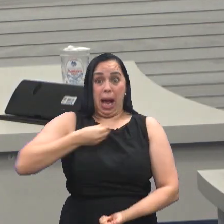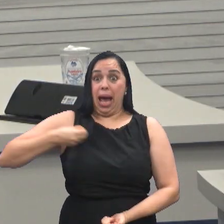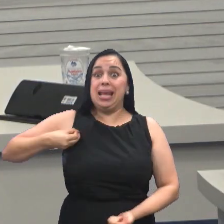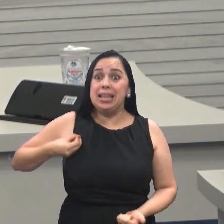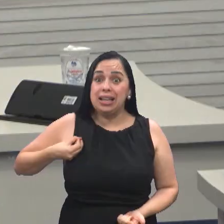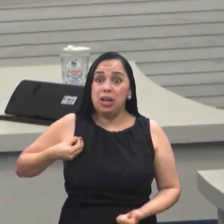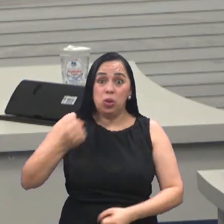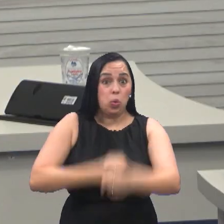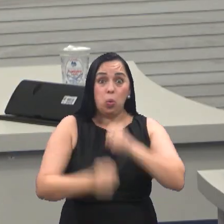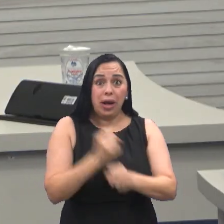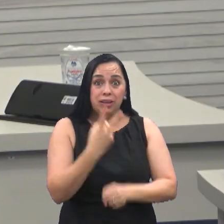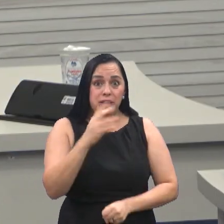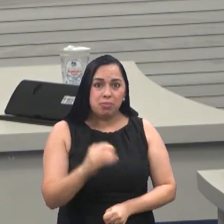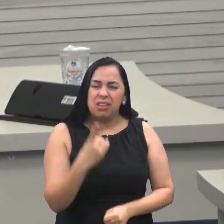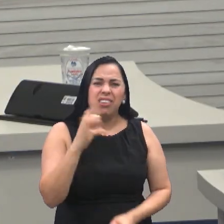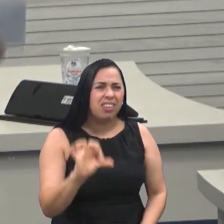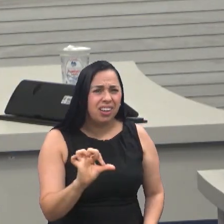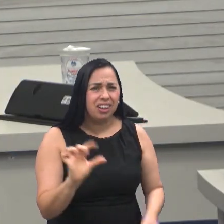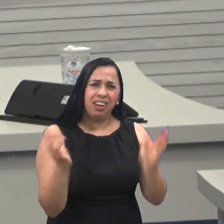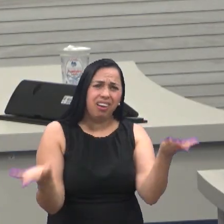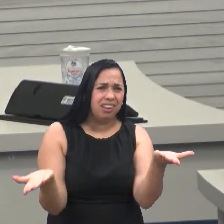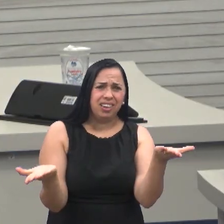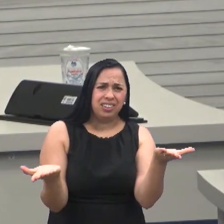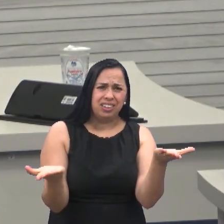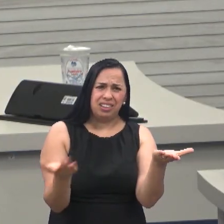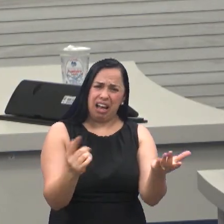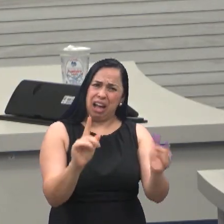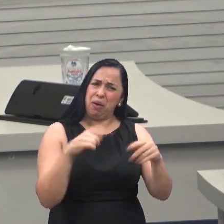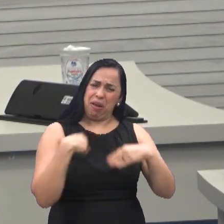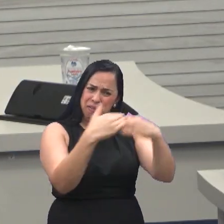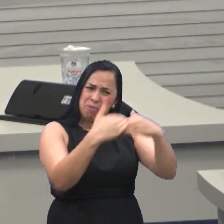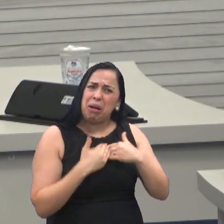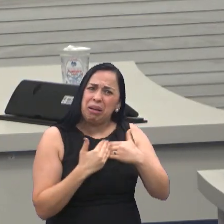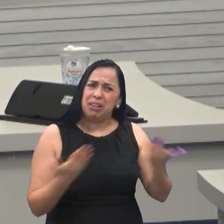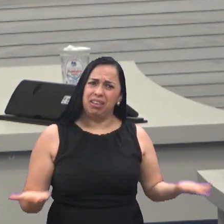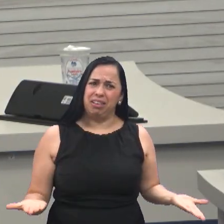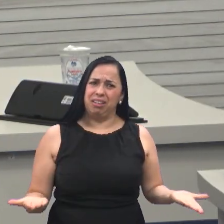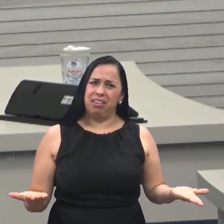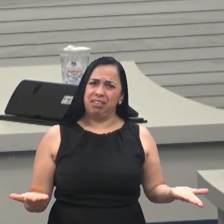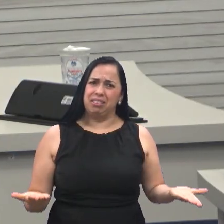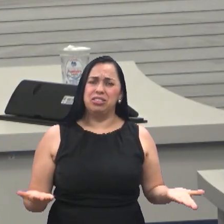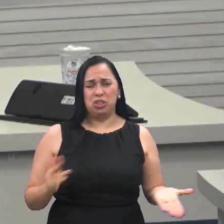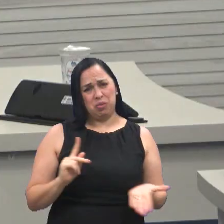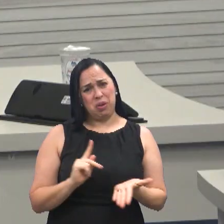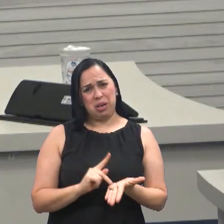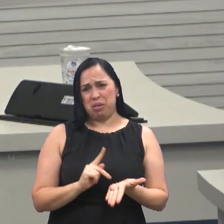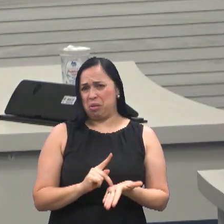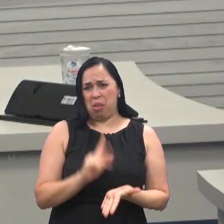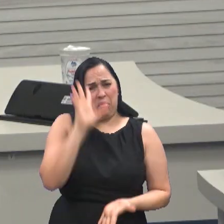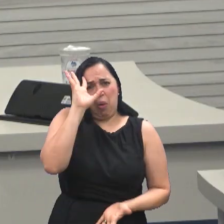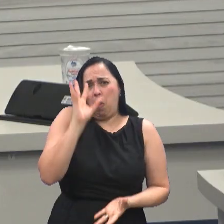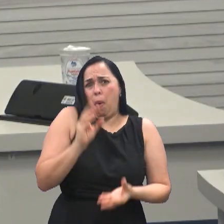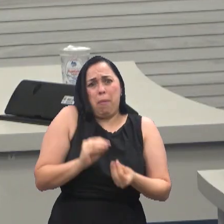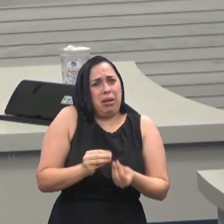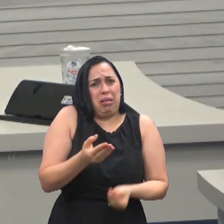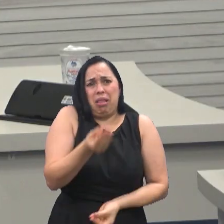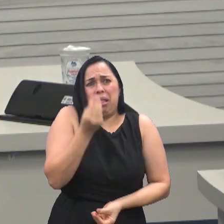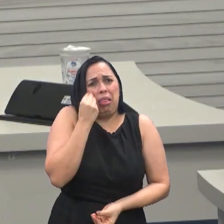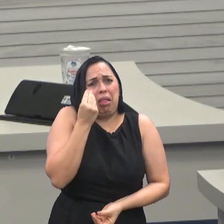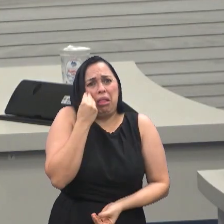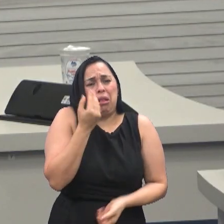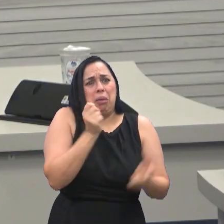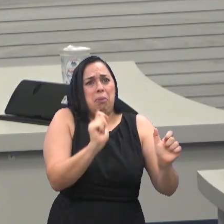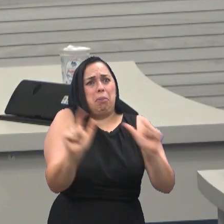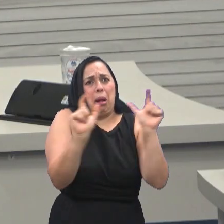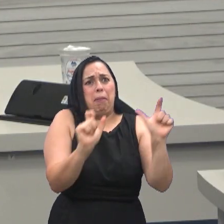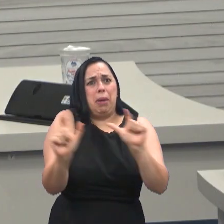em 2014, quer dizer, e essa é a sua crítica, grande crítica. Então, assim, realmente eu não entendo porque você está insistindo em